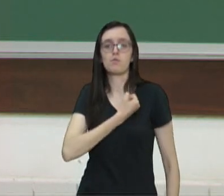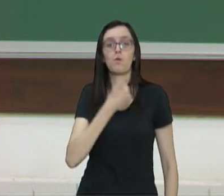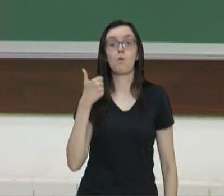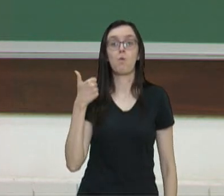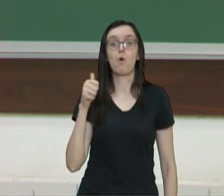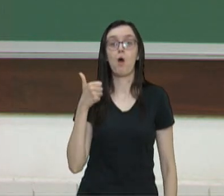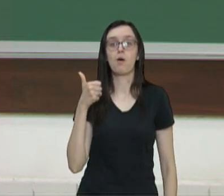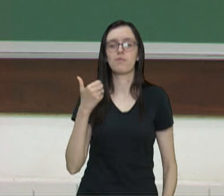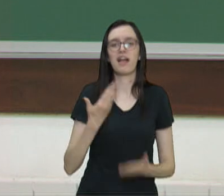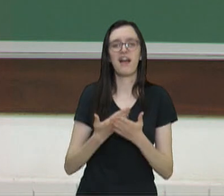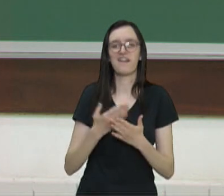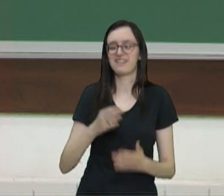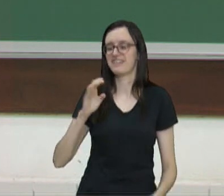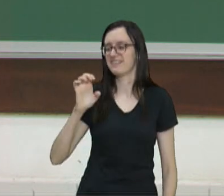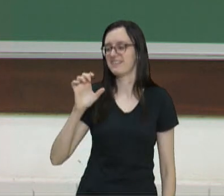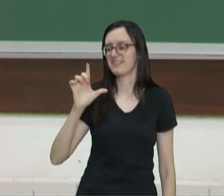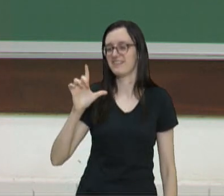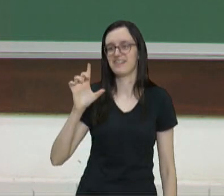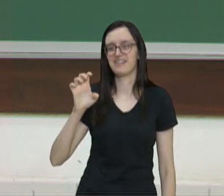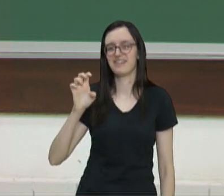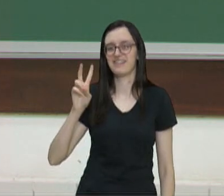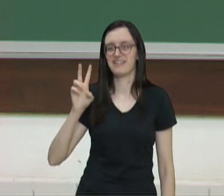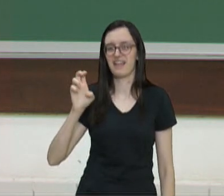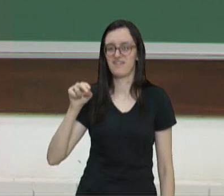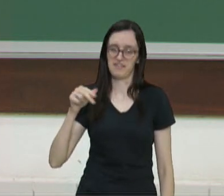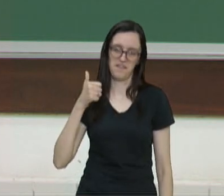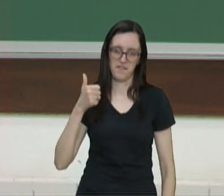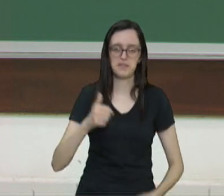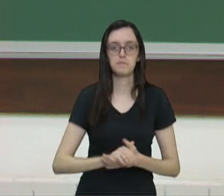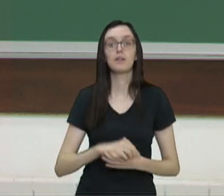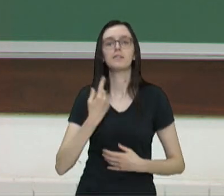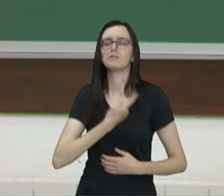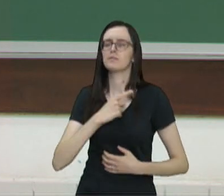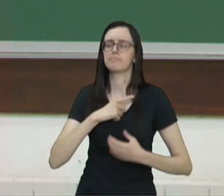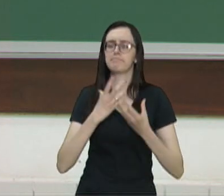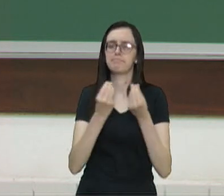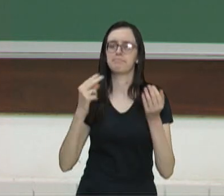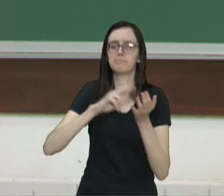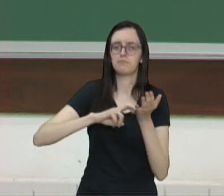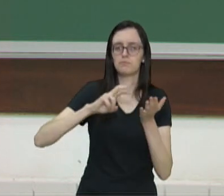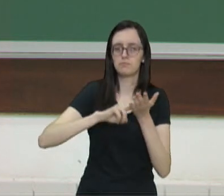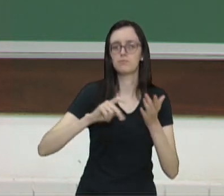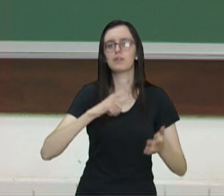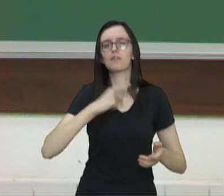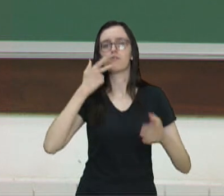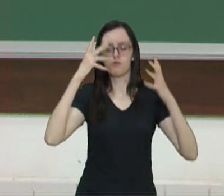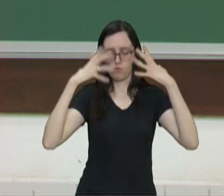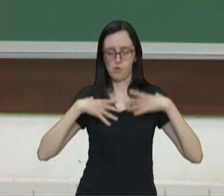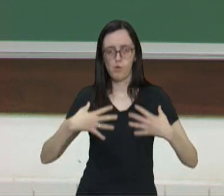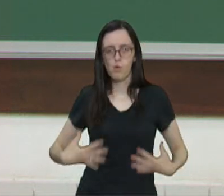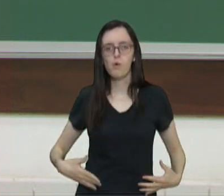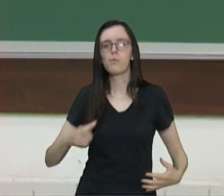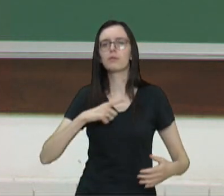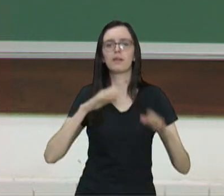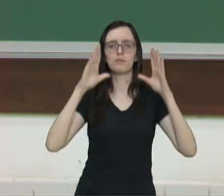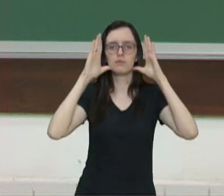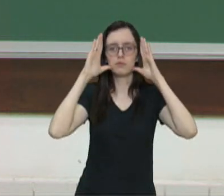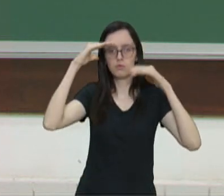aula 11. A gente já viu vários vocabulários. Já vimos parte do corpo, já vimos o